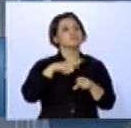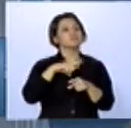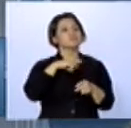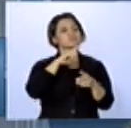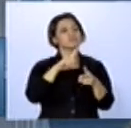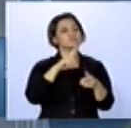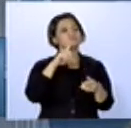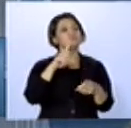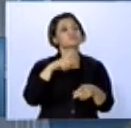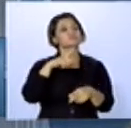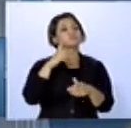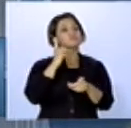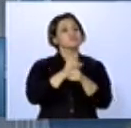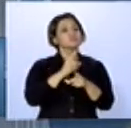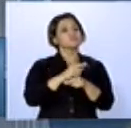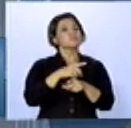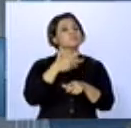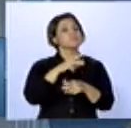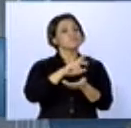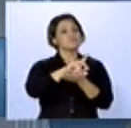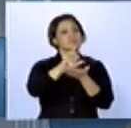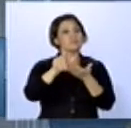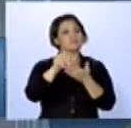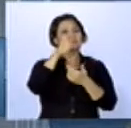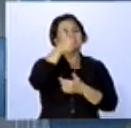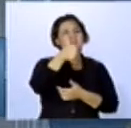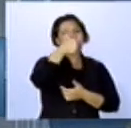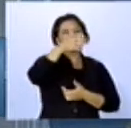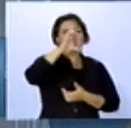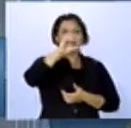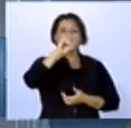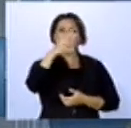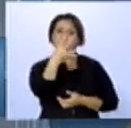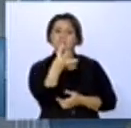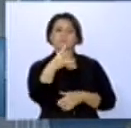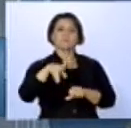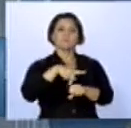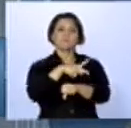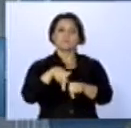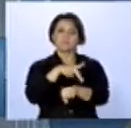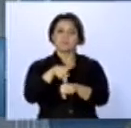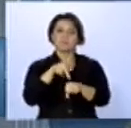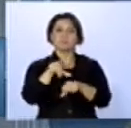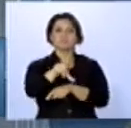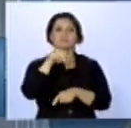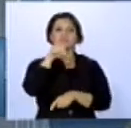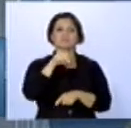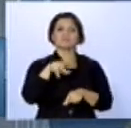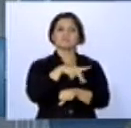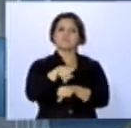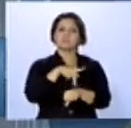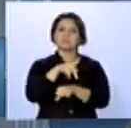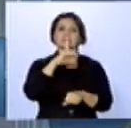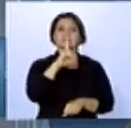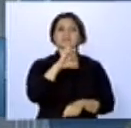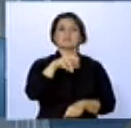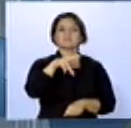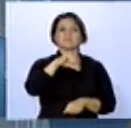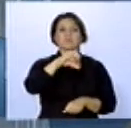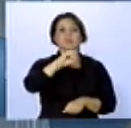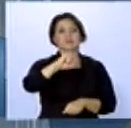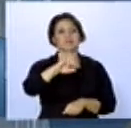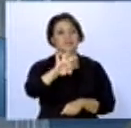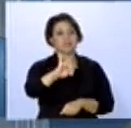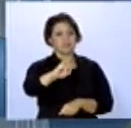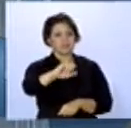de países eu trouxe aqui 104 países porque foram selecionados somente os Democráticos E aí a gente vê como é